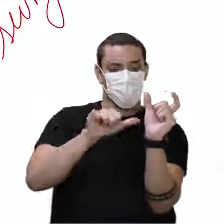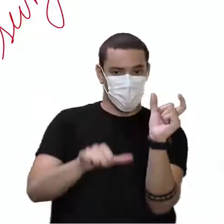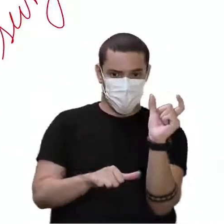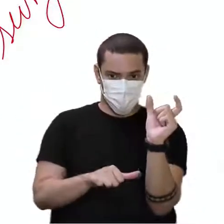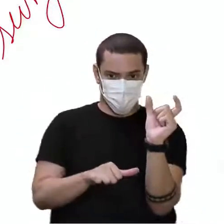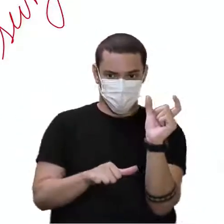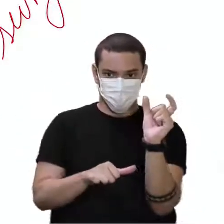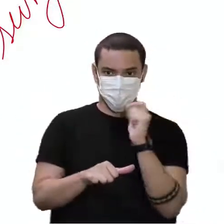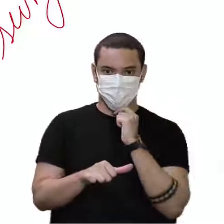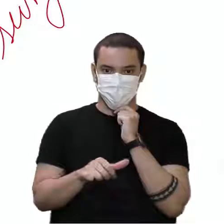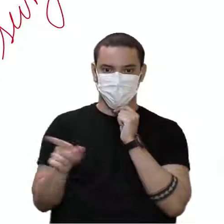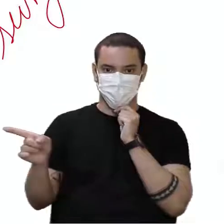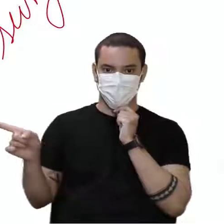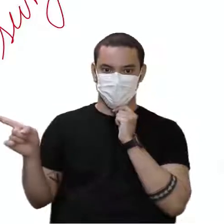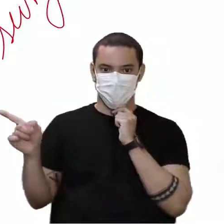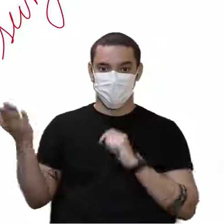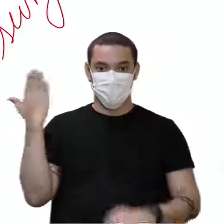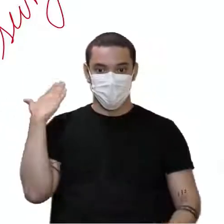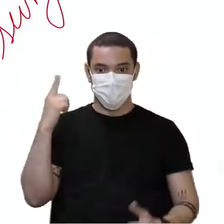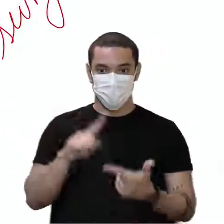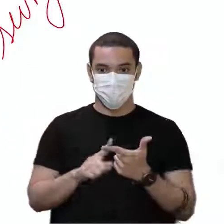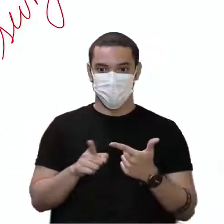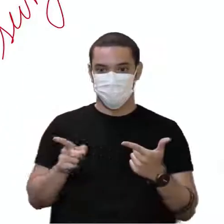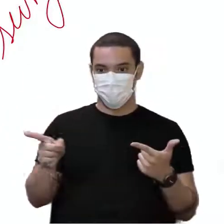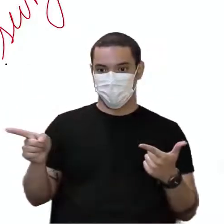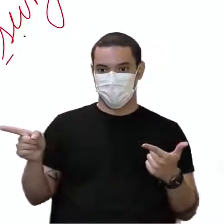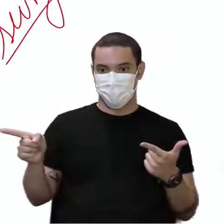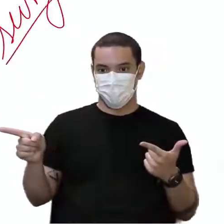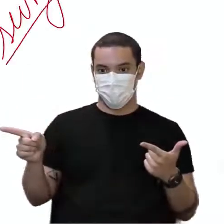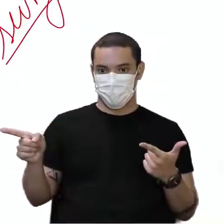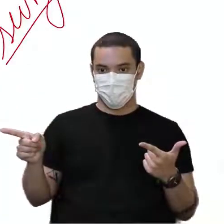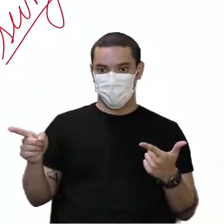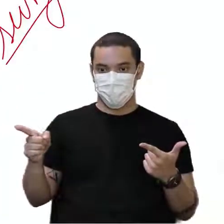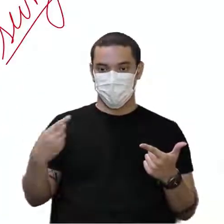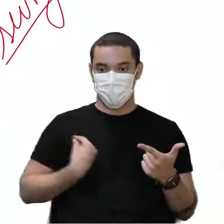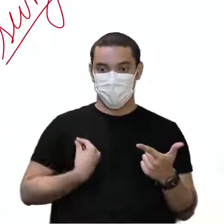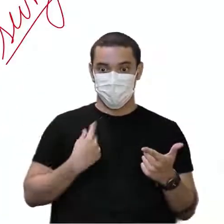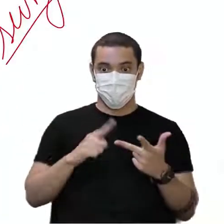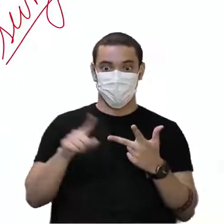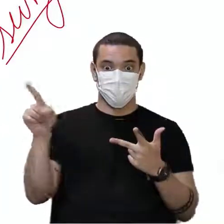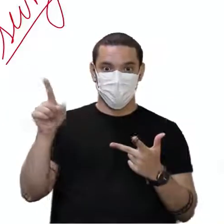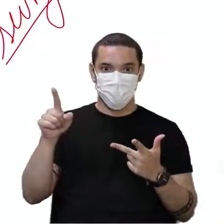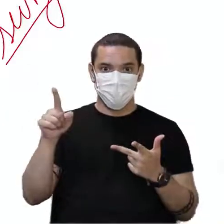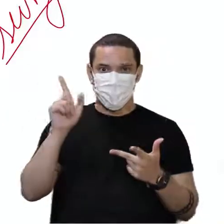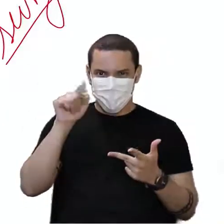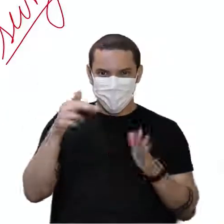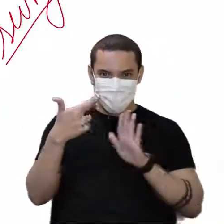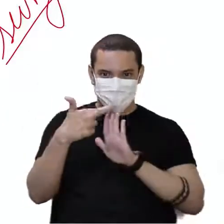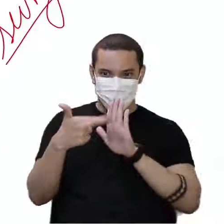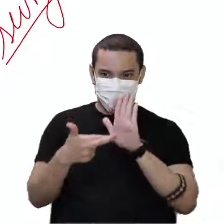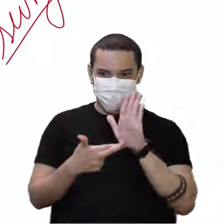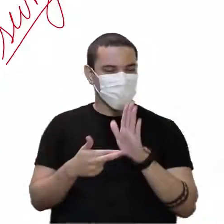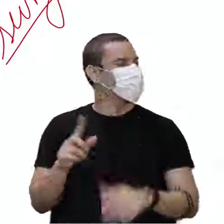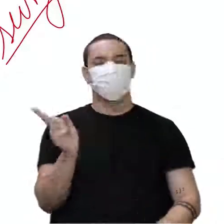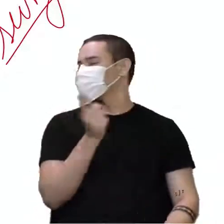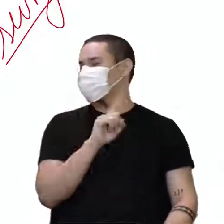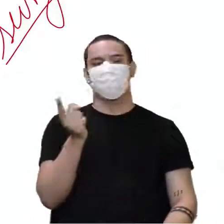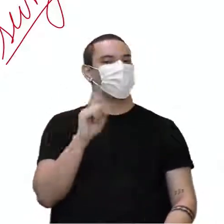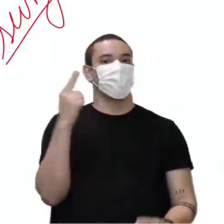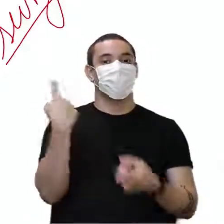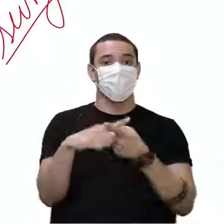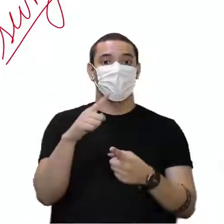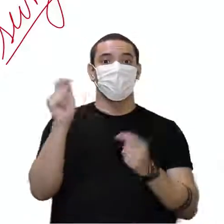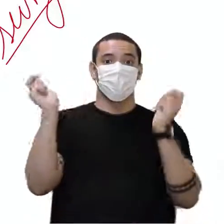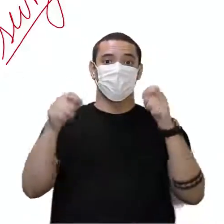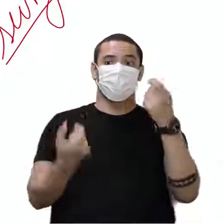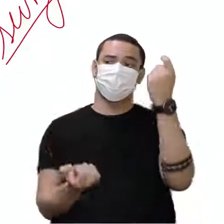sang. Conjugado no particípio passado, sung. isso não é uma regra, é porque eles são irregulares. Deu uma